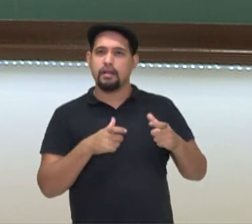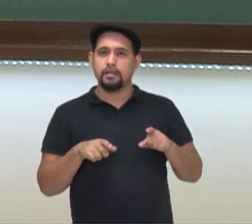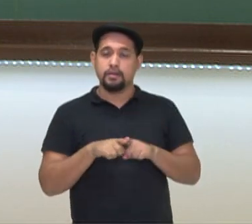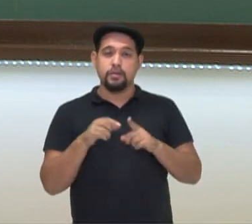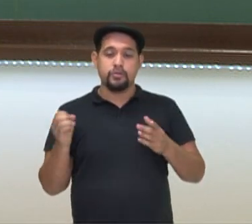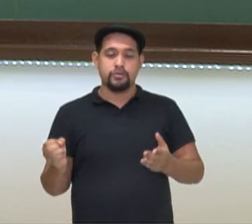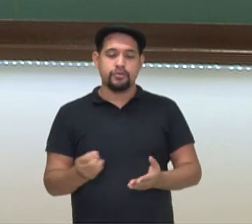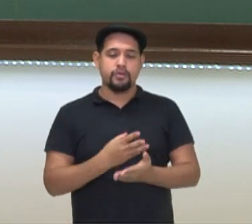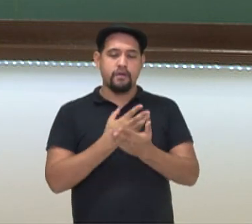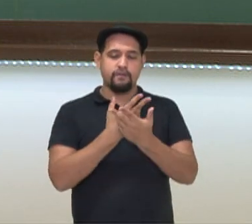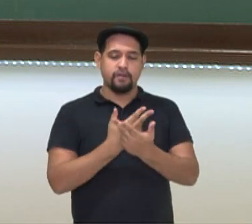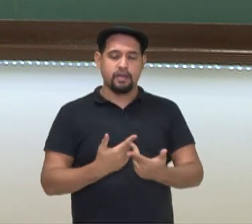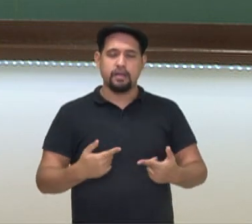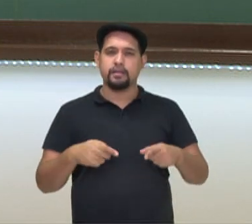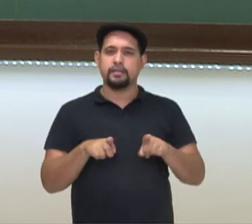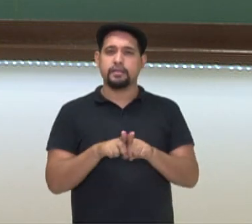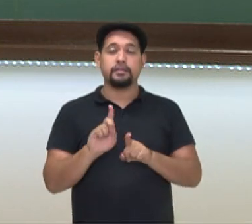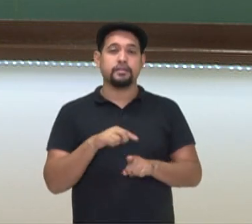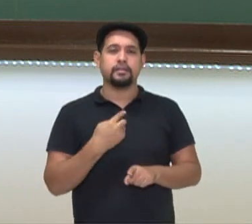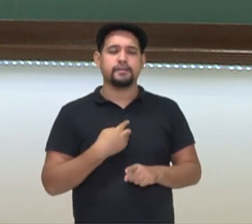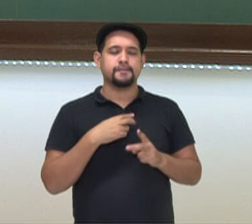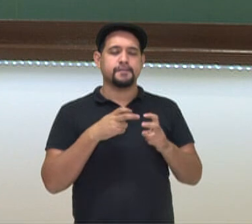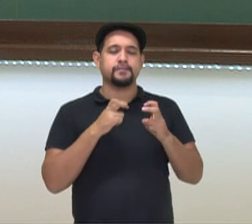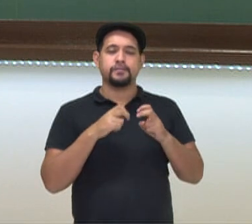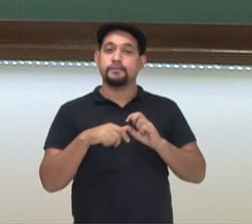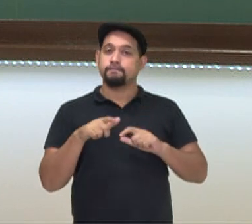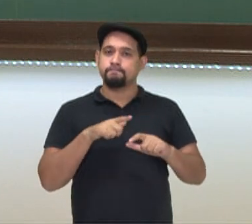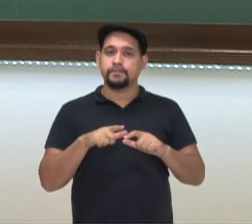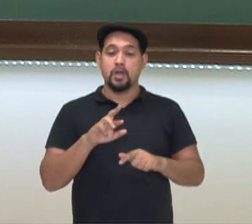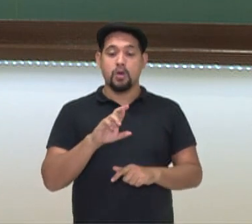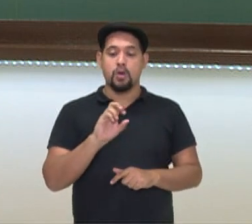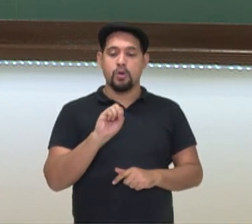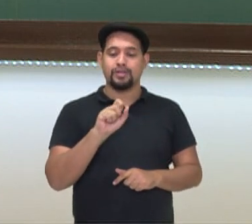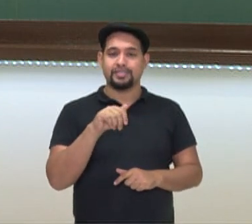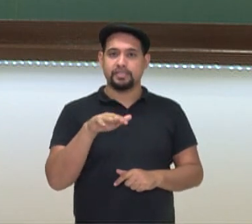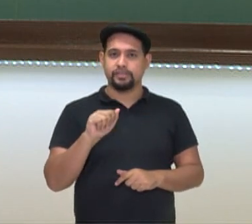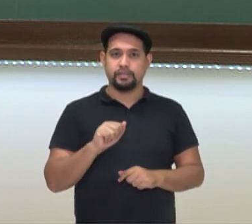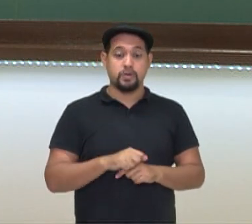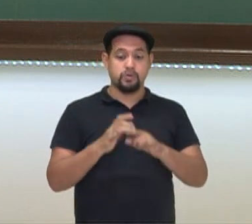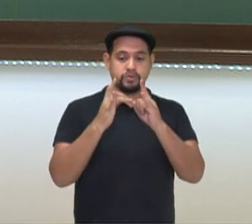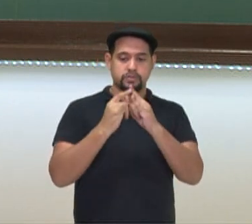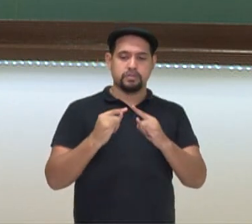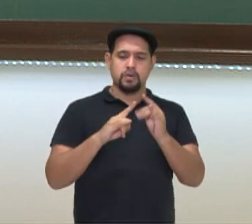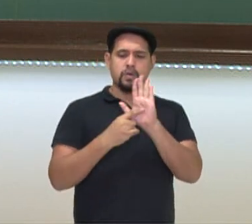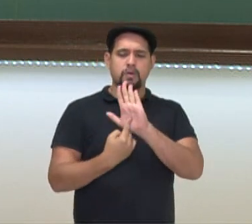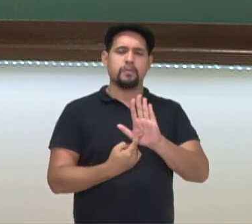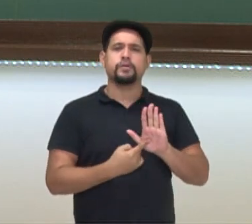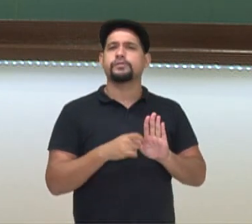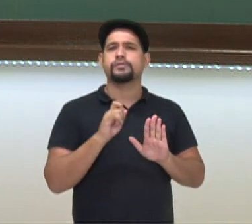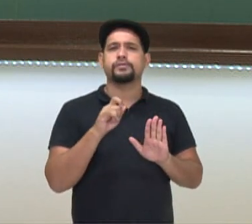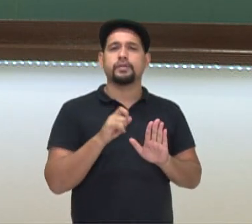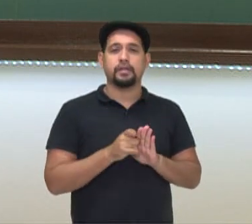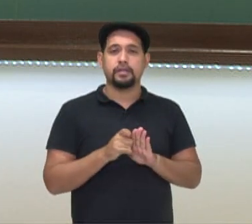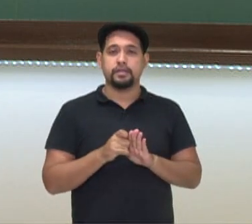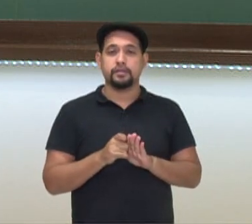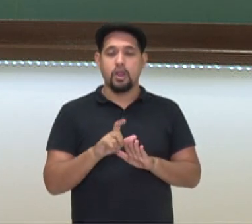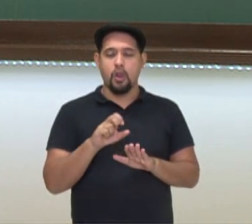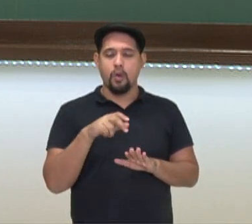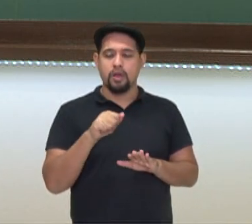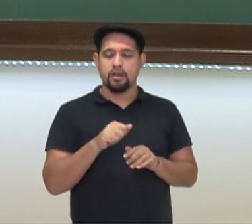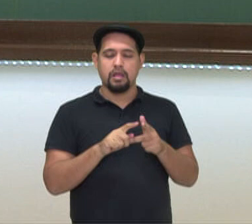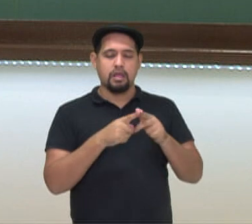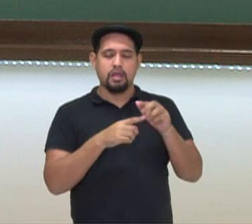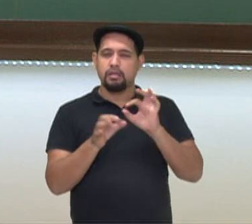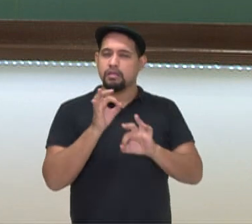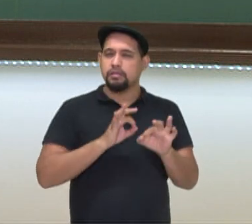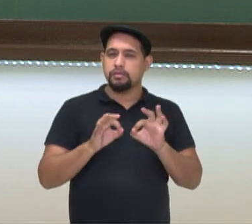novas plateias, né? E aí a gente viu a obra da Rosângela Borges, O Circo, que demonstra esse circo de lona, que monta e desmonta